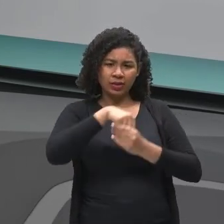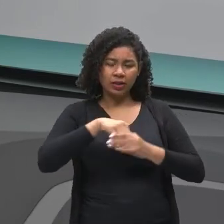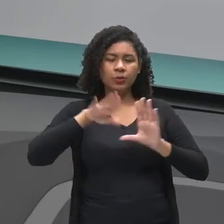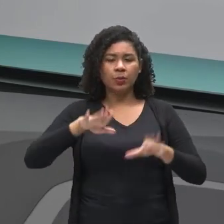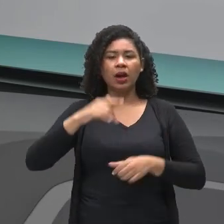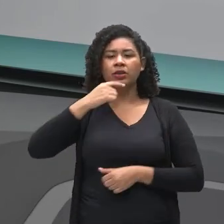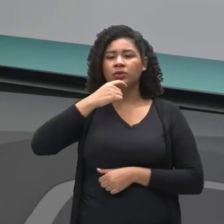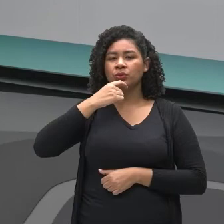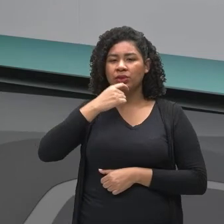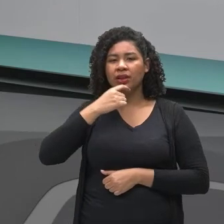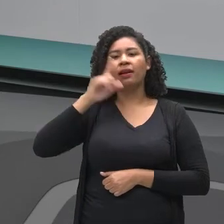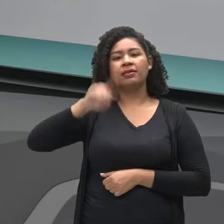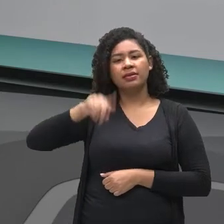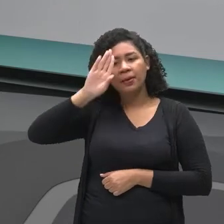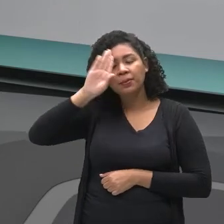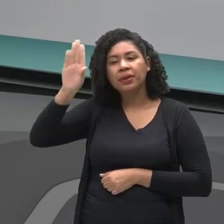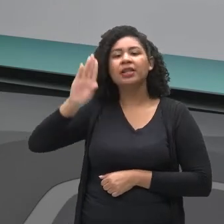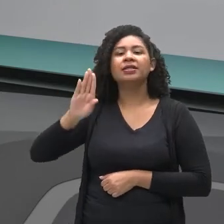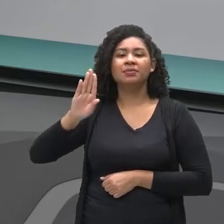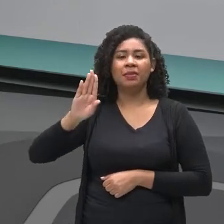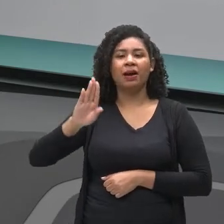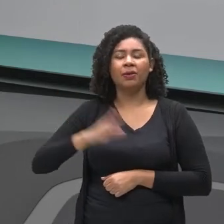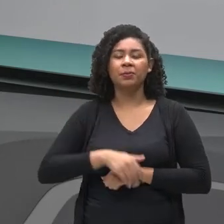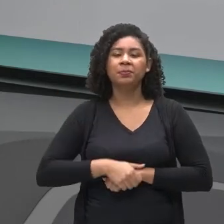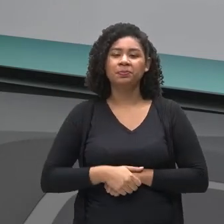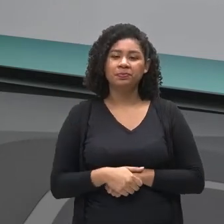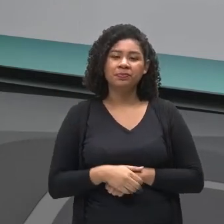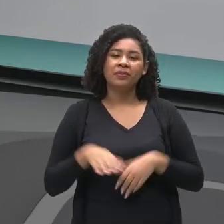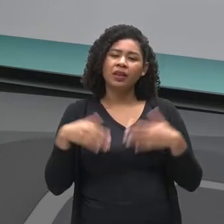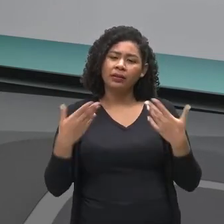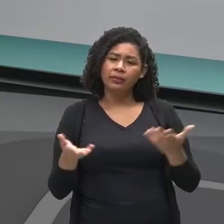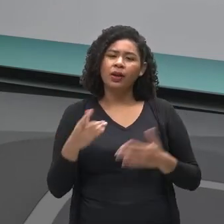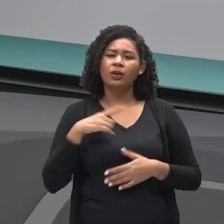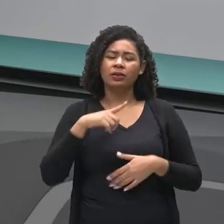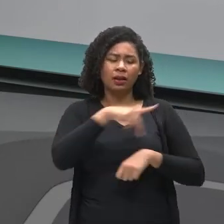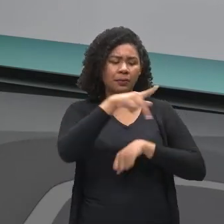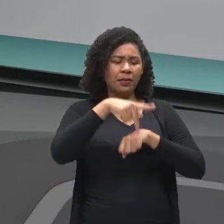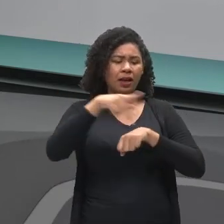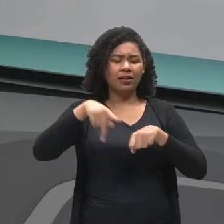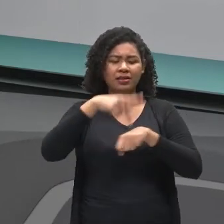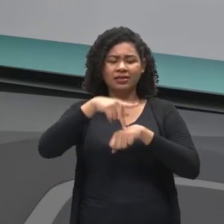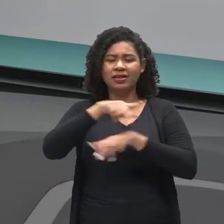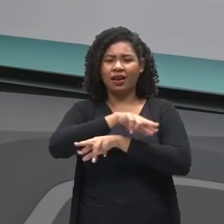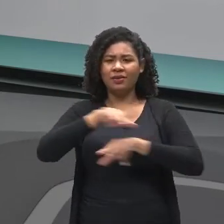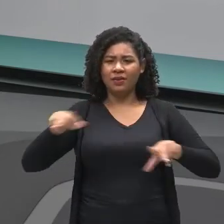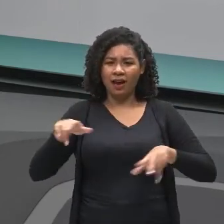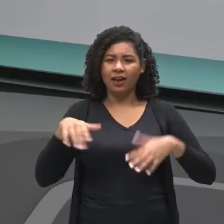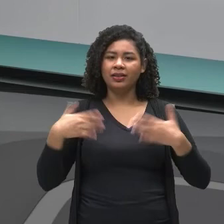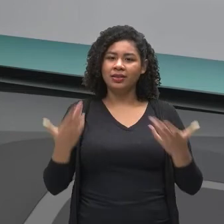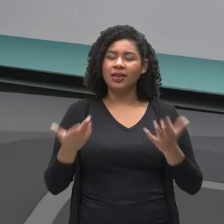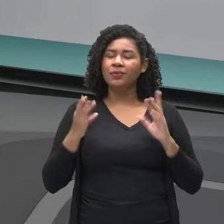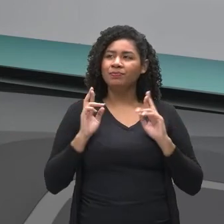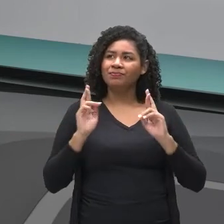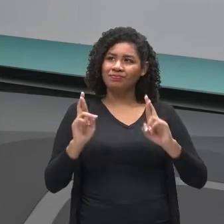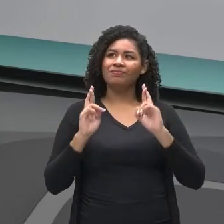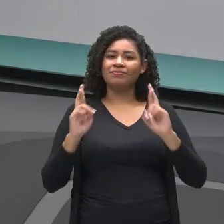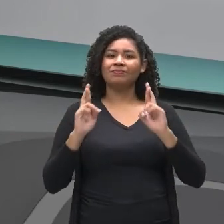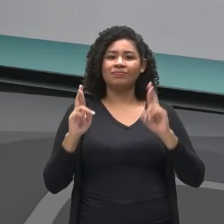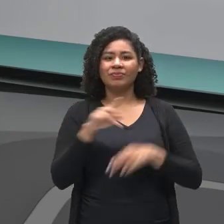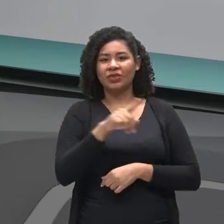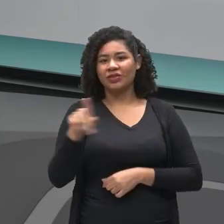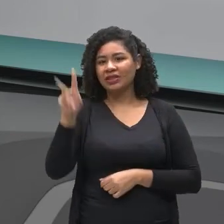lá, né, é a língua inglesa. Então são vários países e eu espero que vocês tenham aí